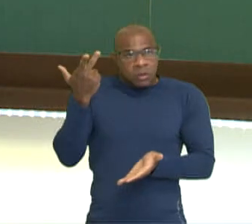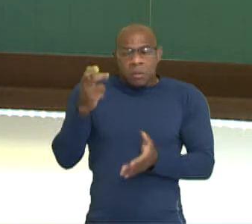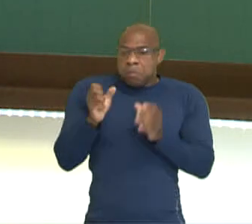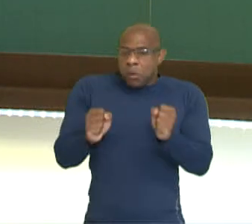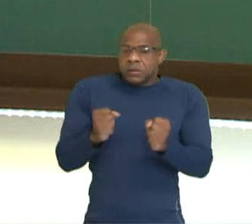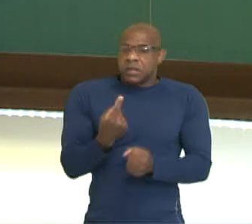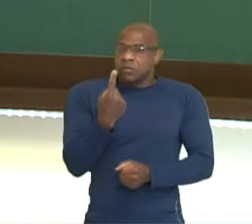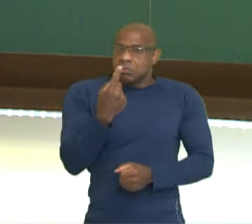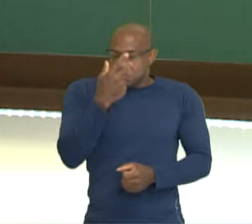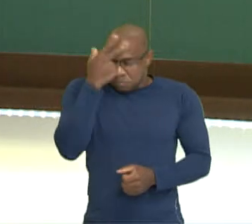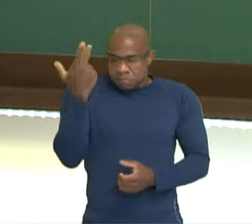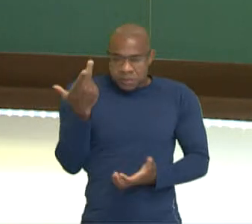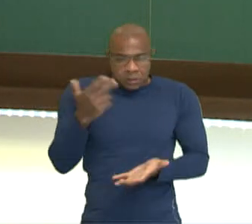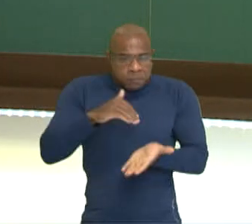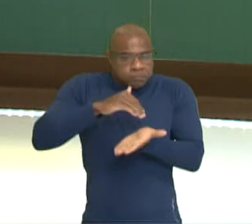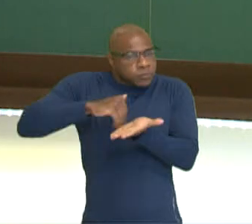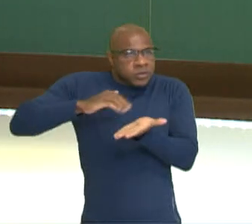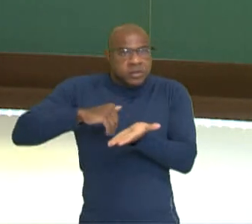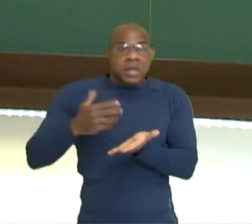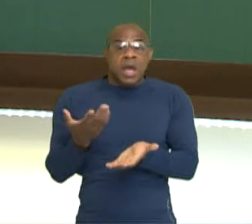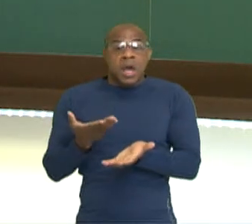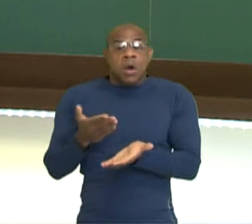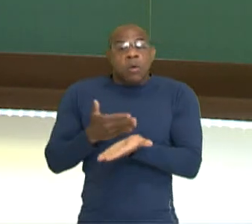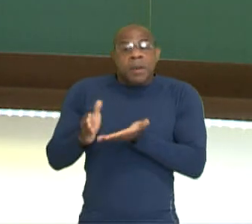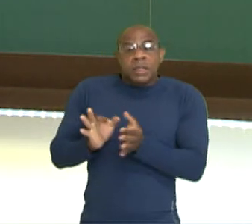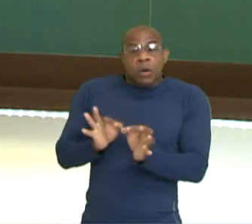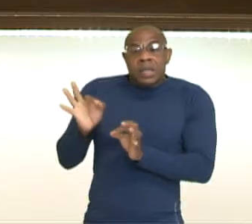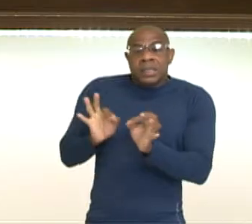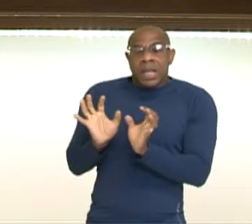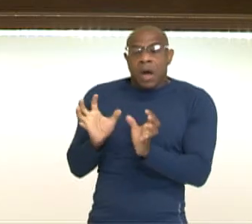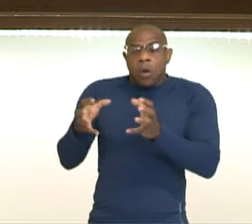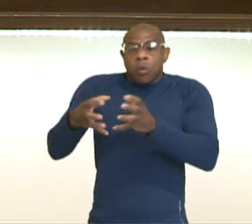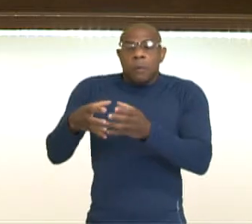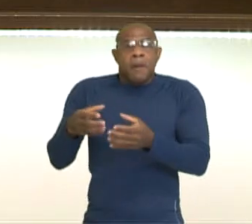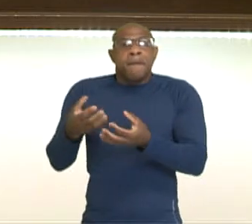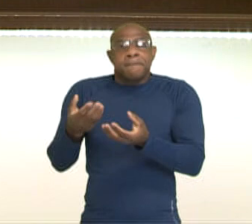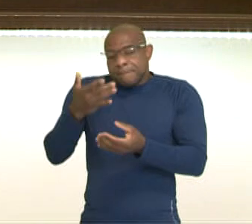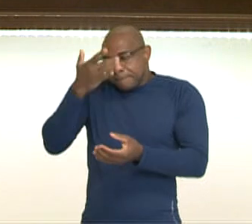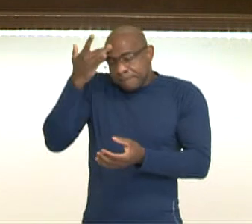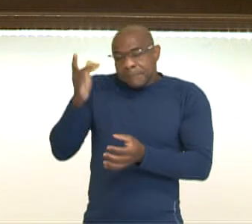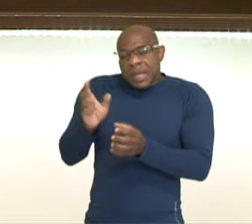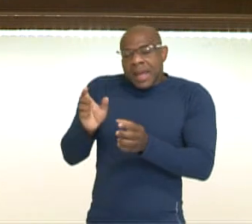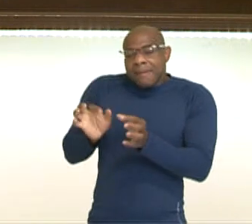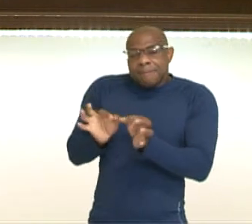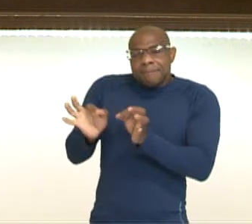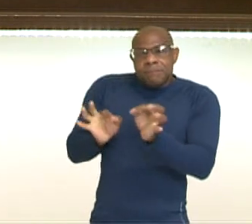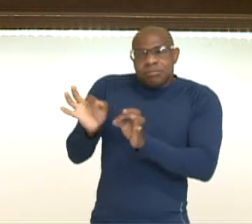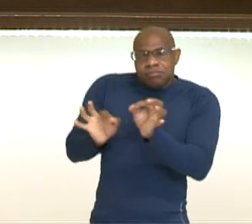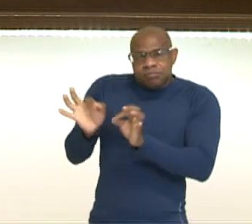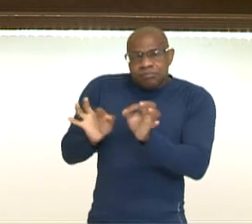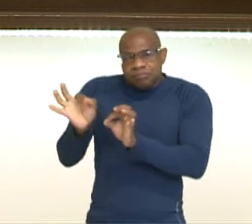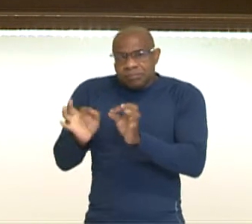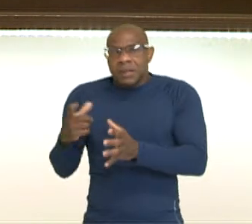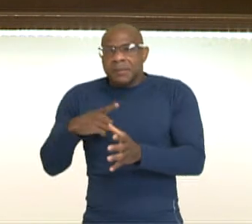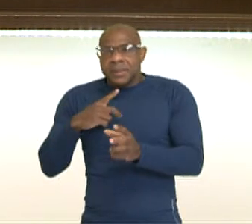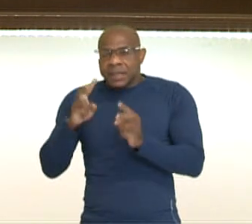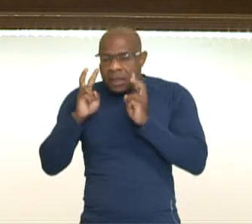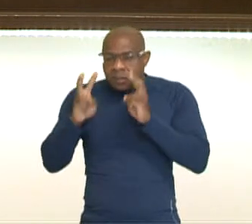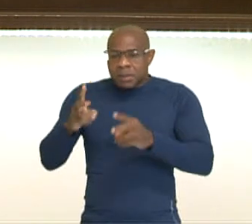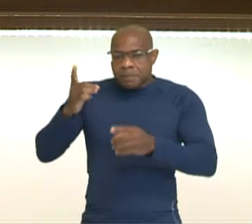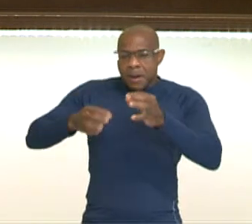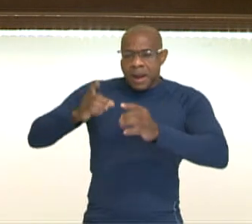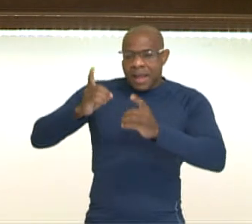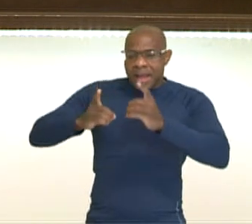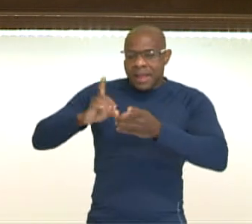começa a organizar um conjunto de pessoas para ter uma amplitude maior e uma visão mais democrática do poder que